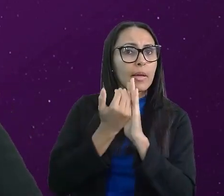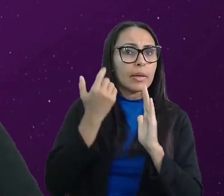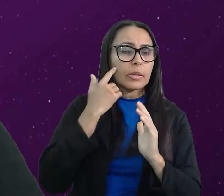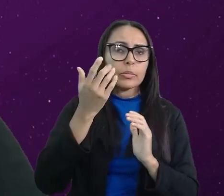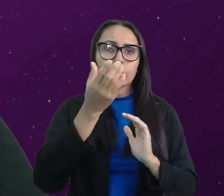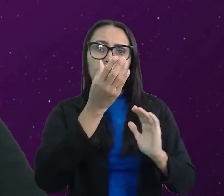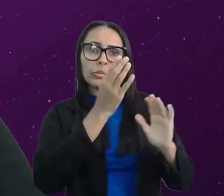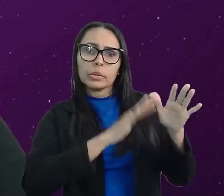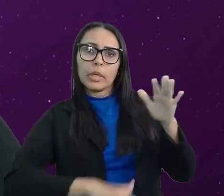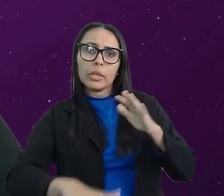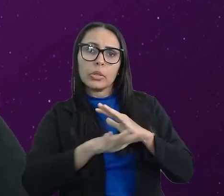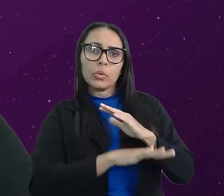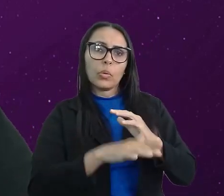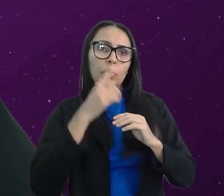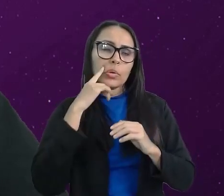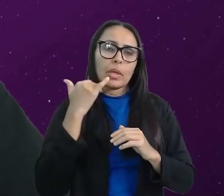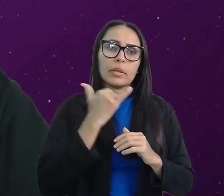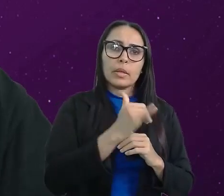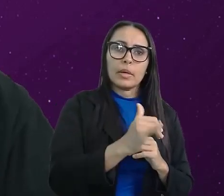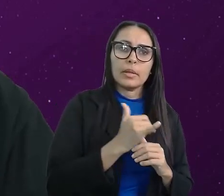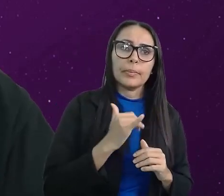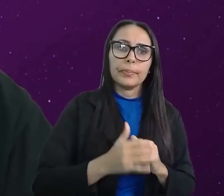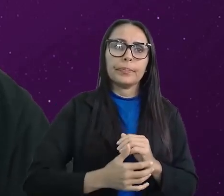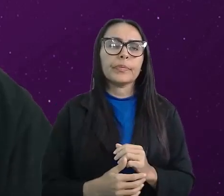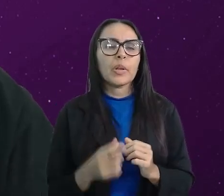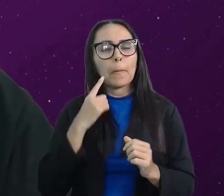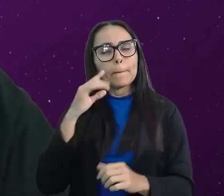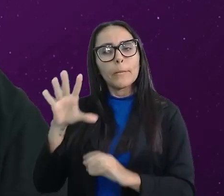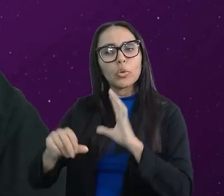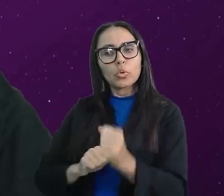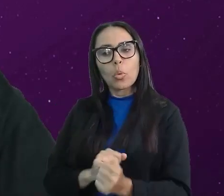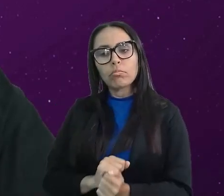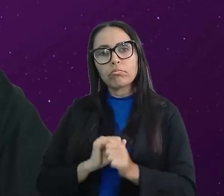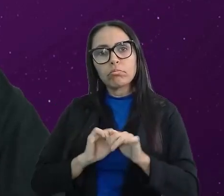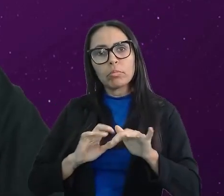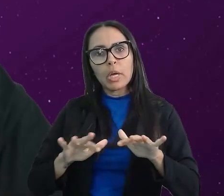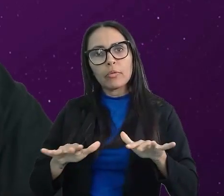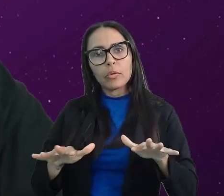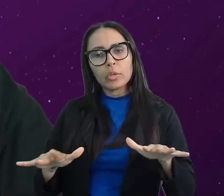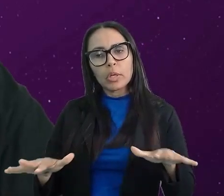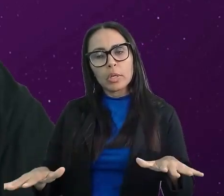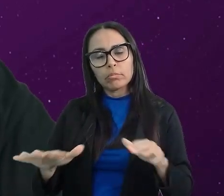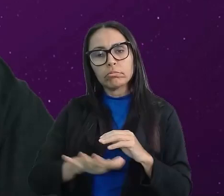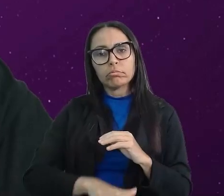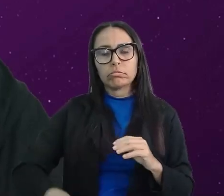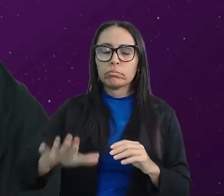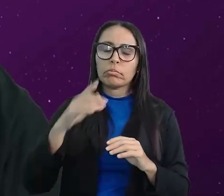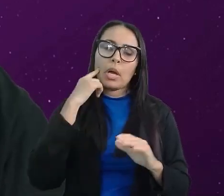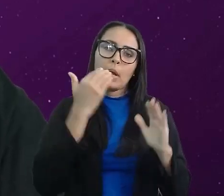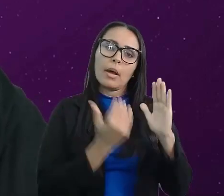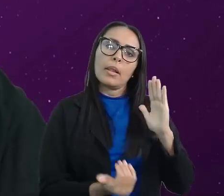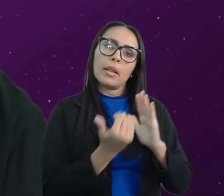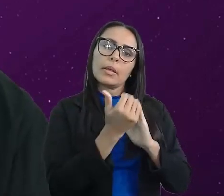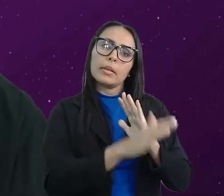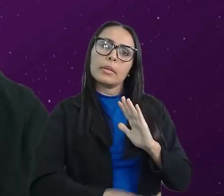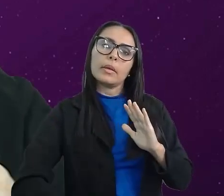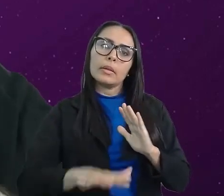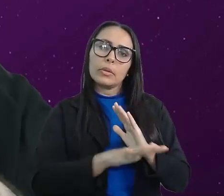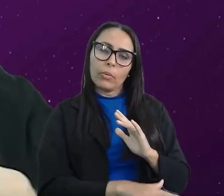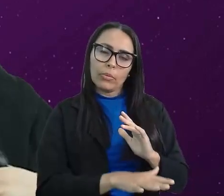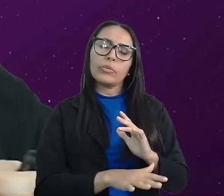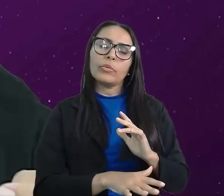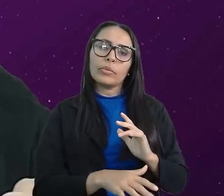território da Península Itálica ou seja buscou ampliar suas fronteiras além do território da